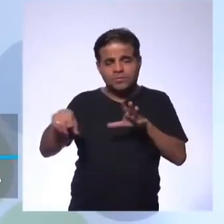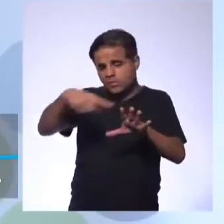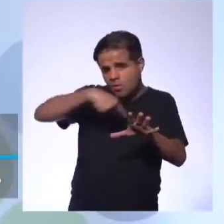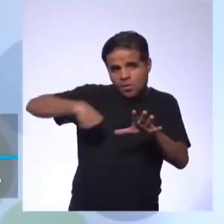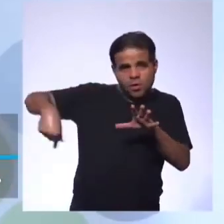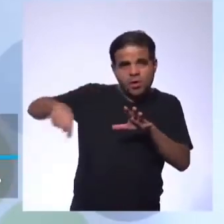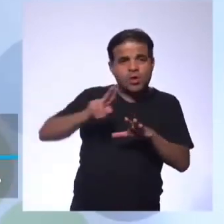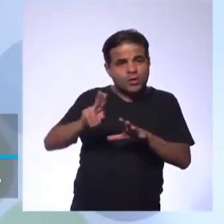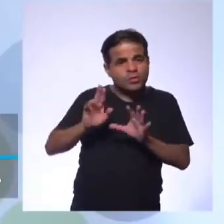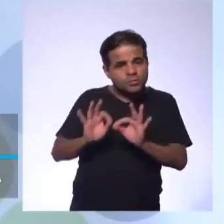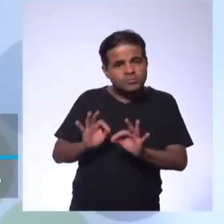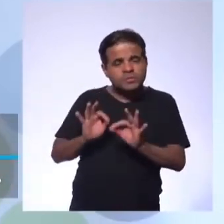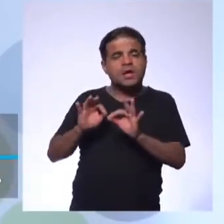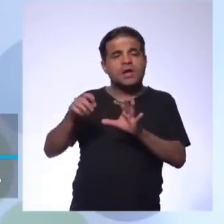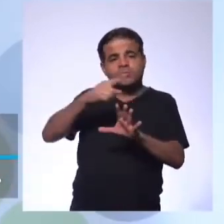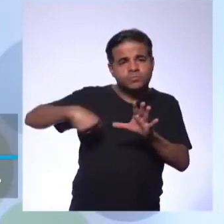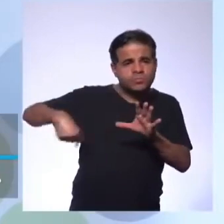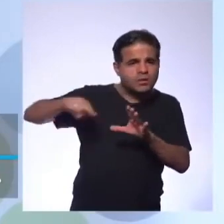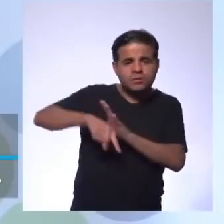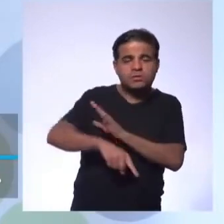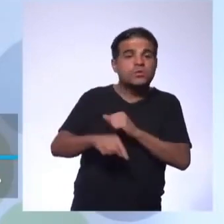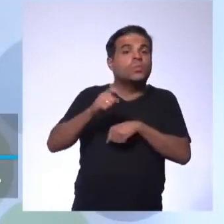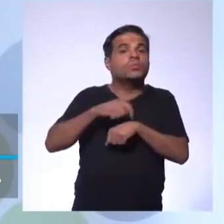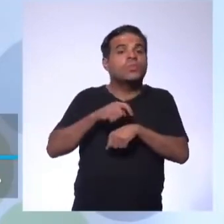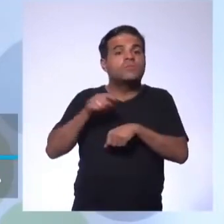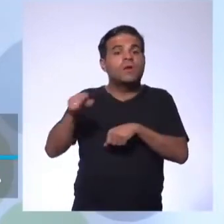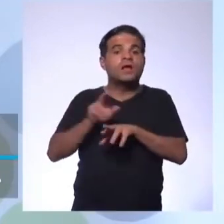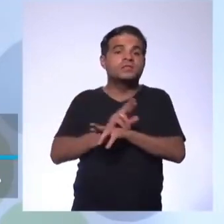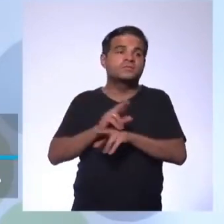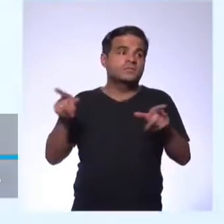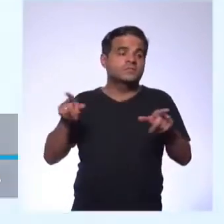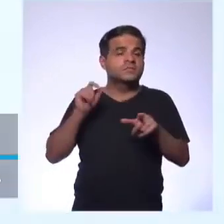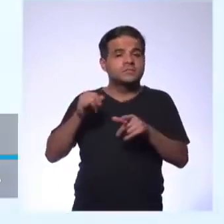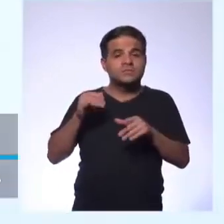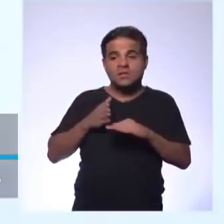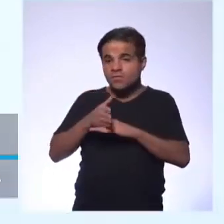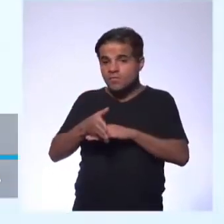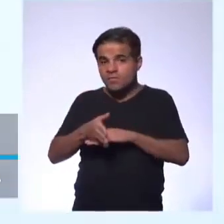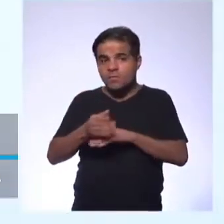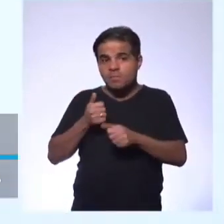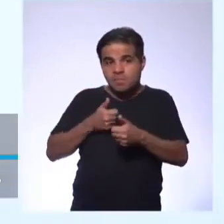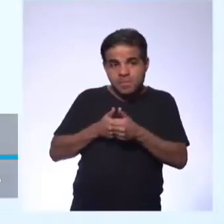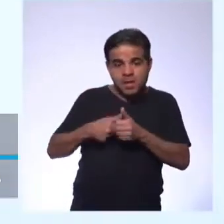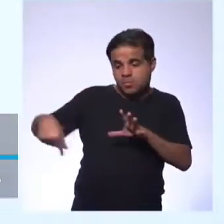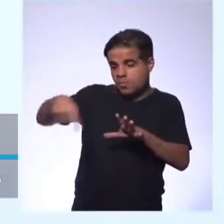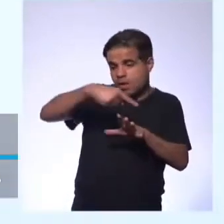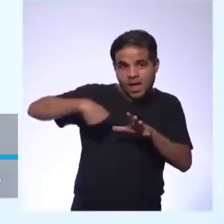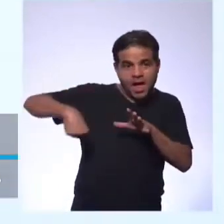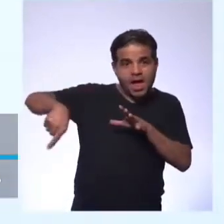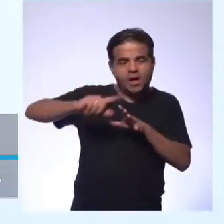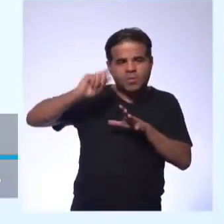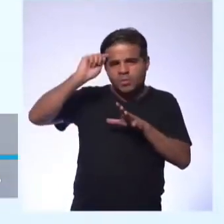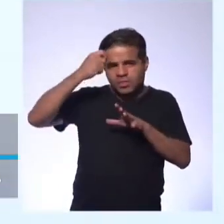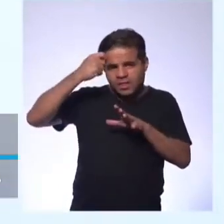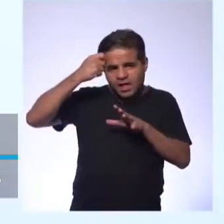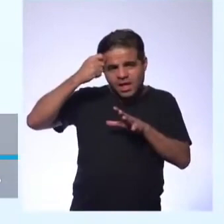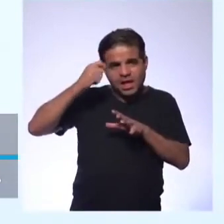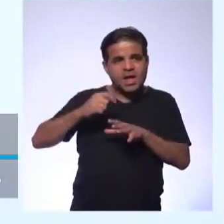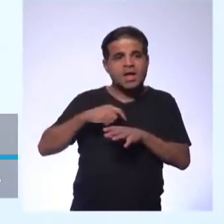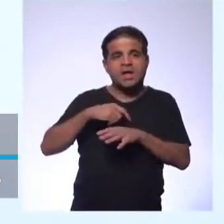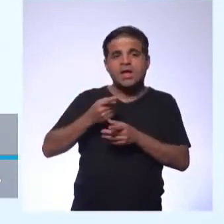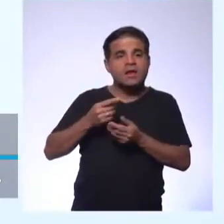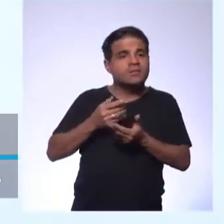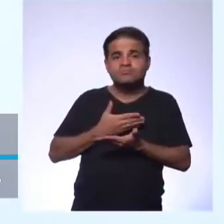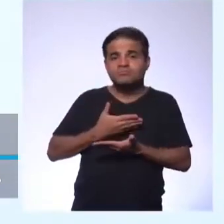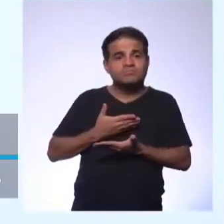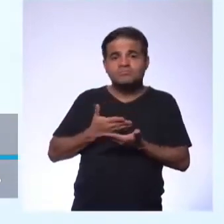negro. E o tempo lá fica diferente. Então, se você passar perto de um buraco negro, esse buraco negro vai, de certa forma, distorcer o